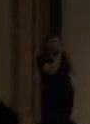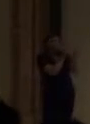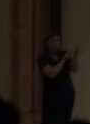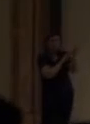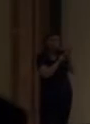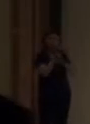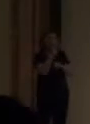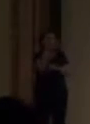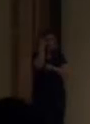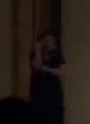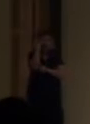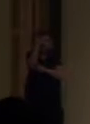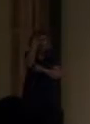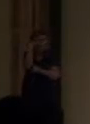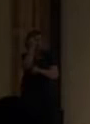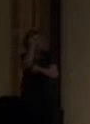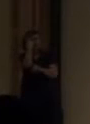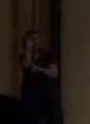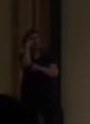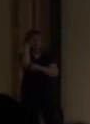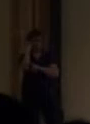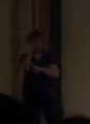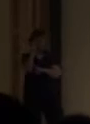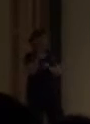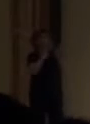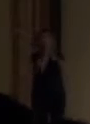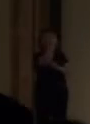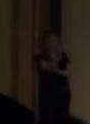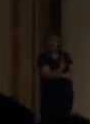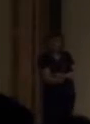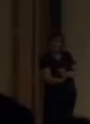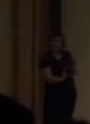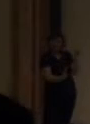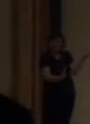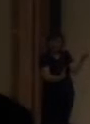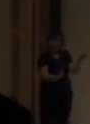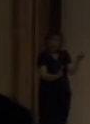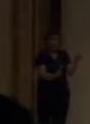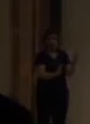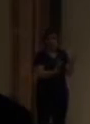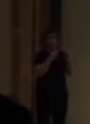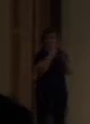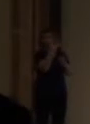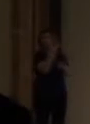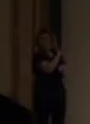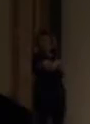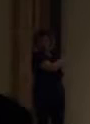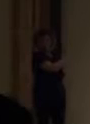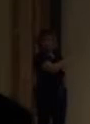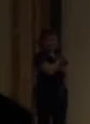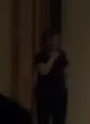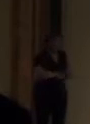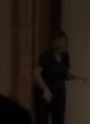que o Brasil, durante muito tempo, foi chamado na Europa de a terra dos papagaios, porque os papagaios, as